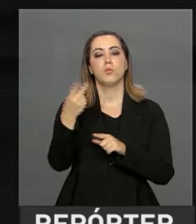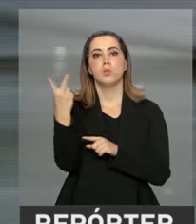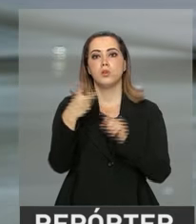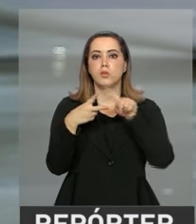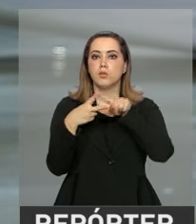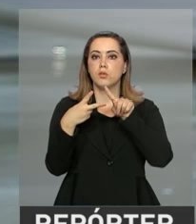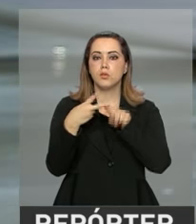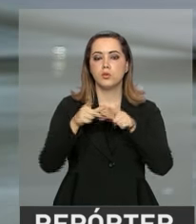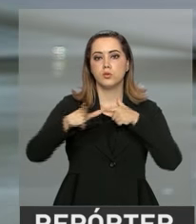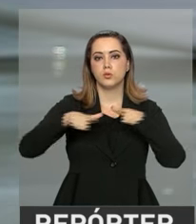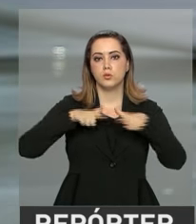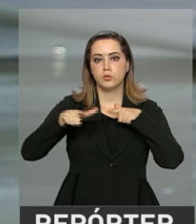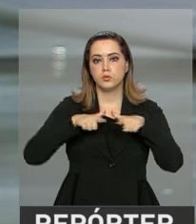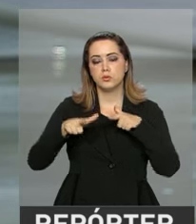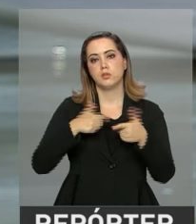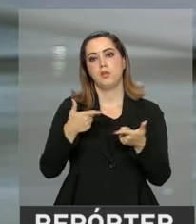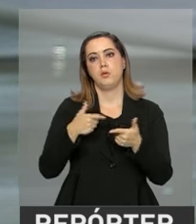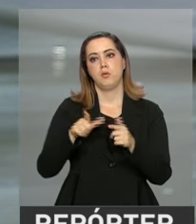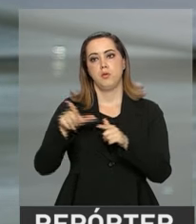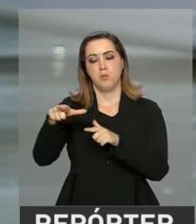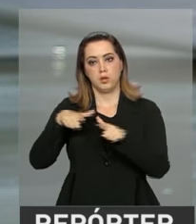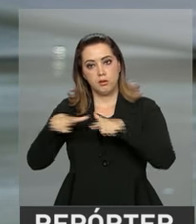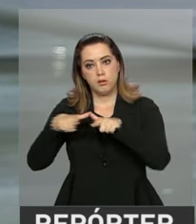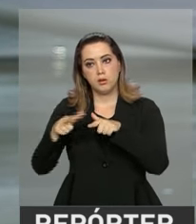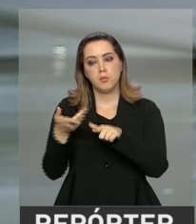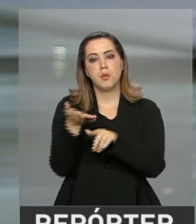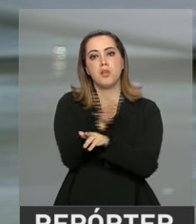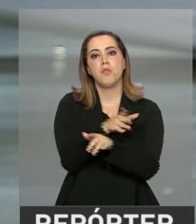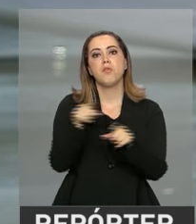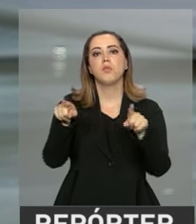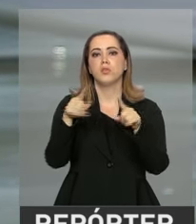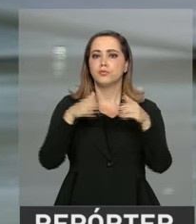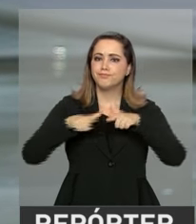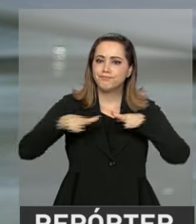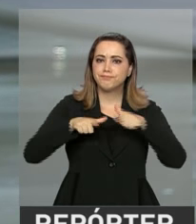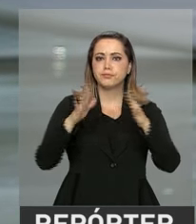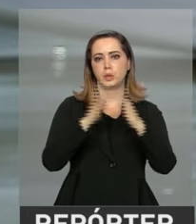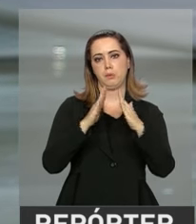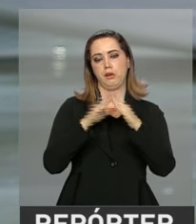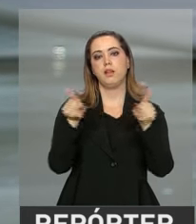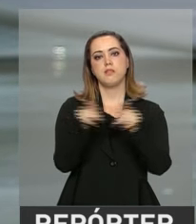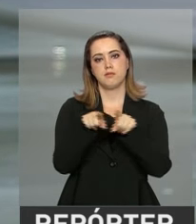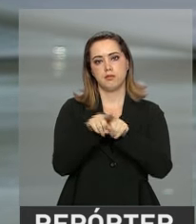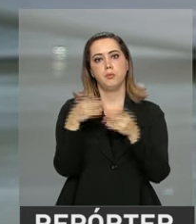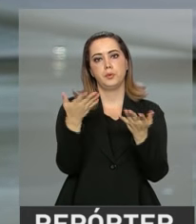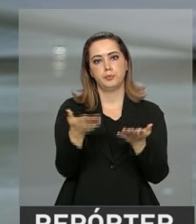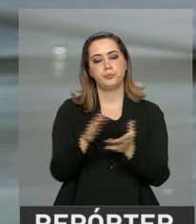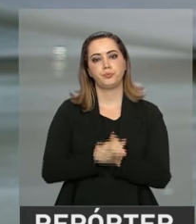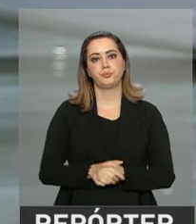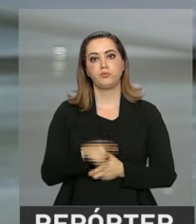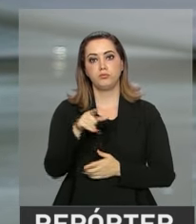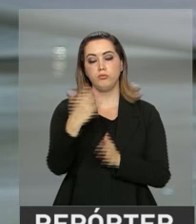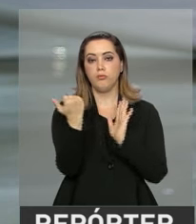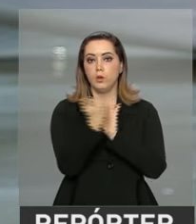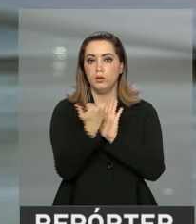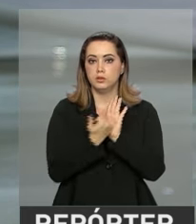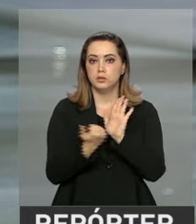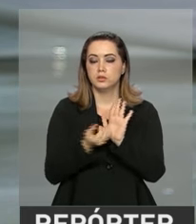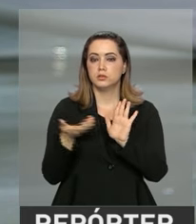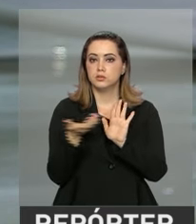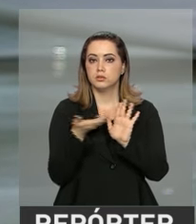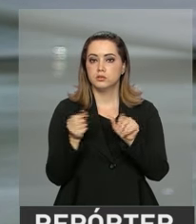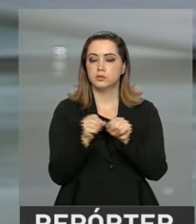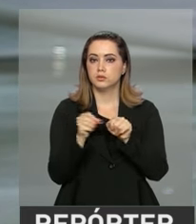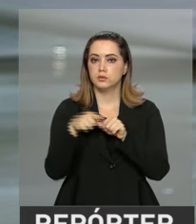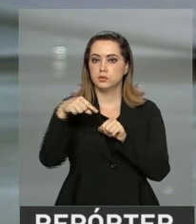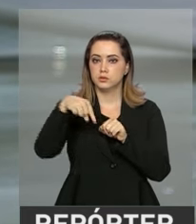mercado de trabalho e outra em casa. A outra questão diz respeito a uma agenda que o governo federal quer colocar em prática no dia 25